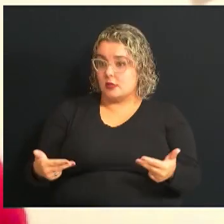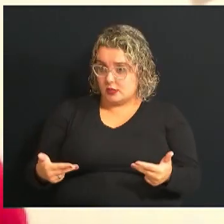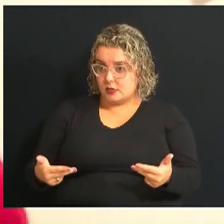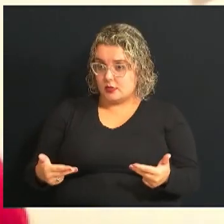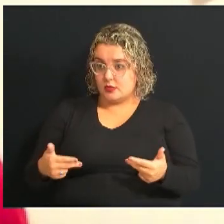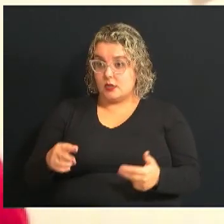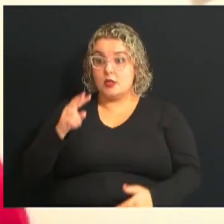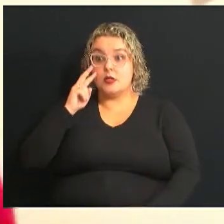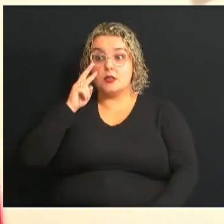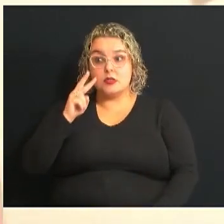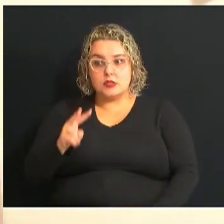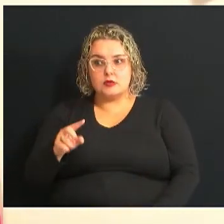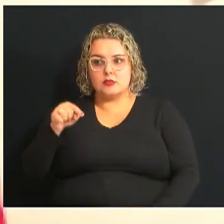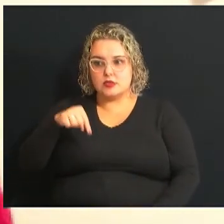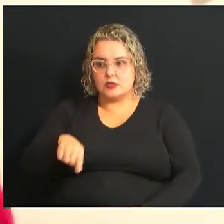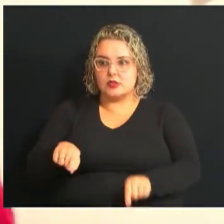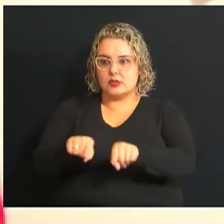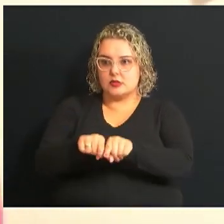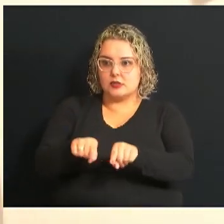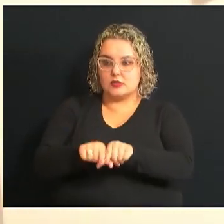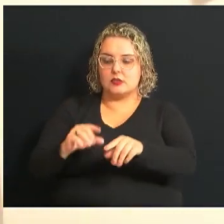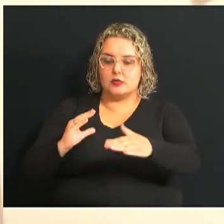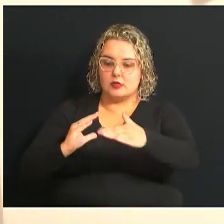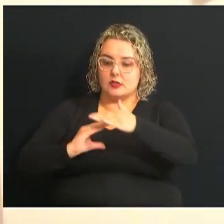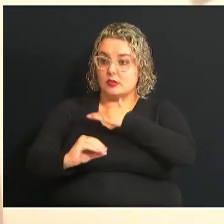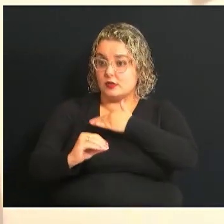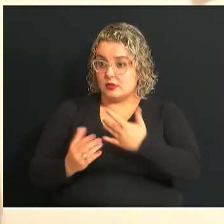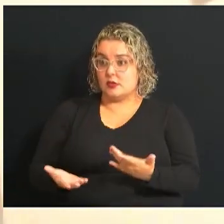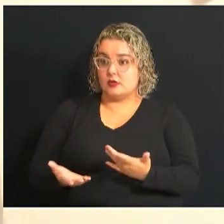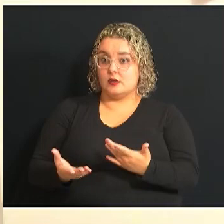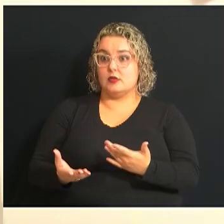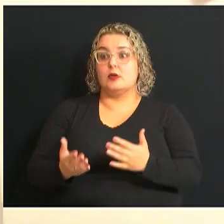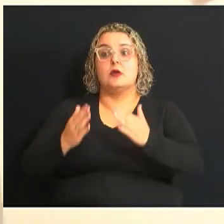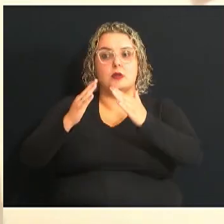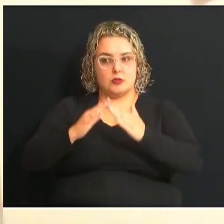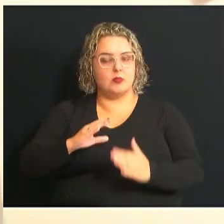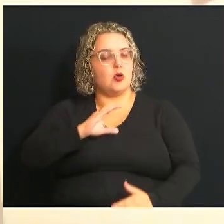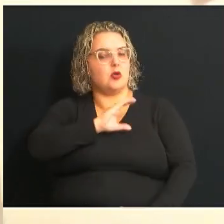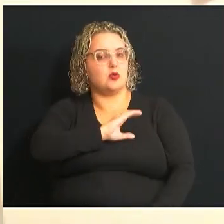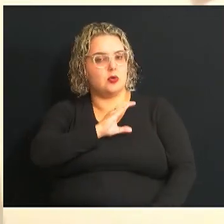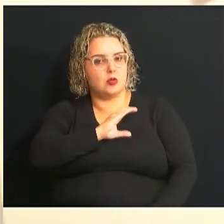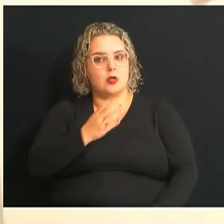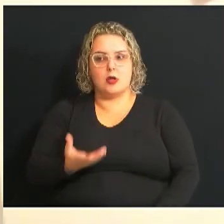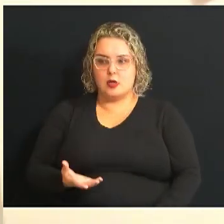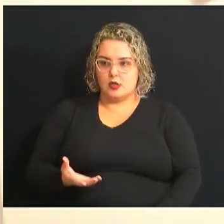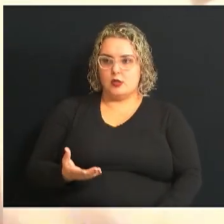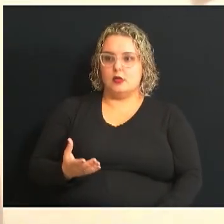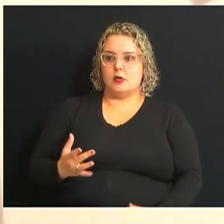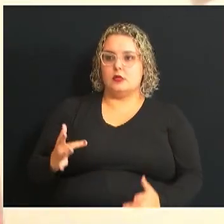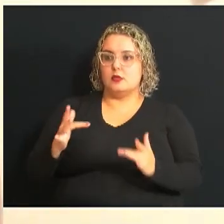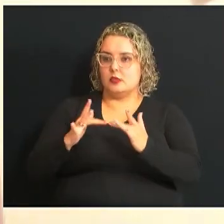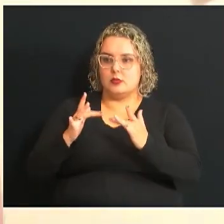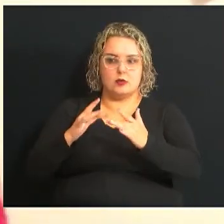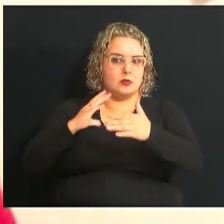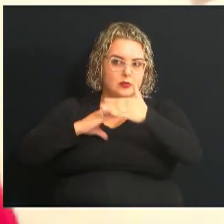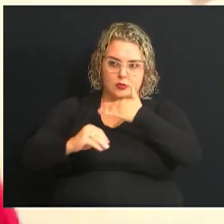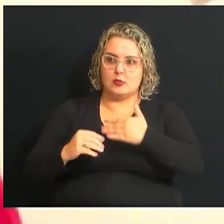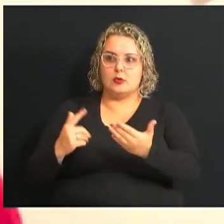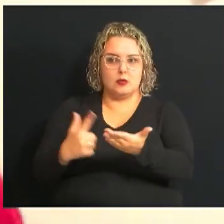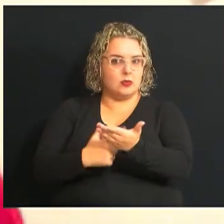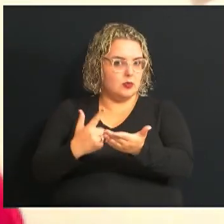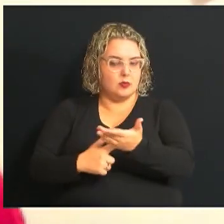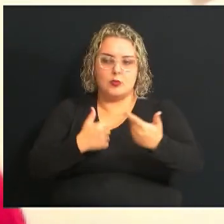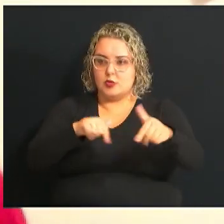vejo muito aqui também os imigrantes, né, que moram aqui no Canadá, e eu me conecto com imigrantes no mundo inteiro por conta do meu livro, do meu